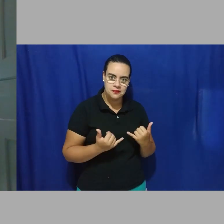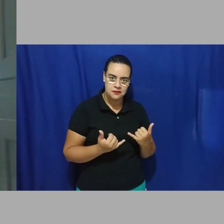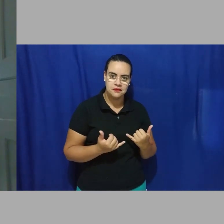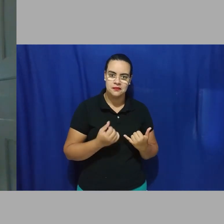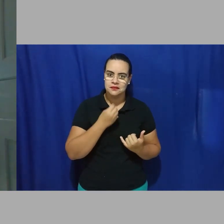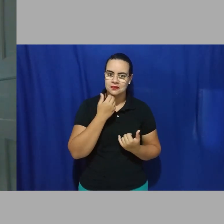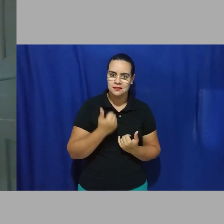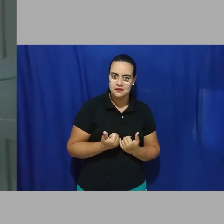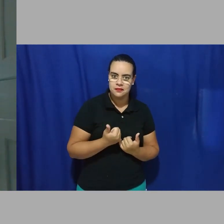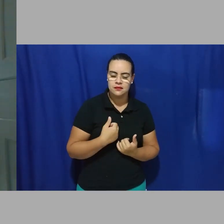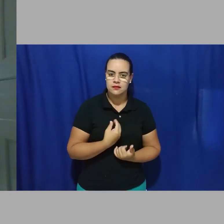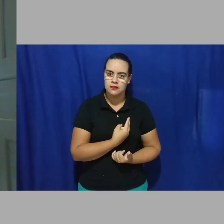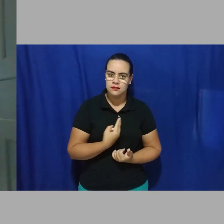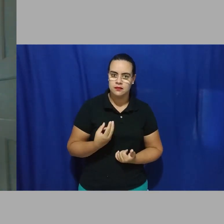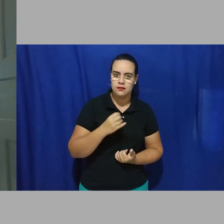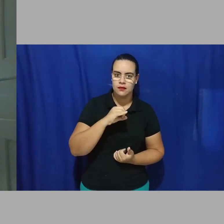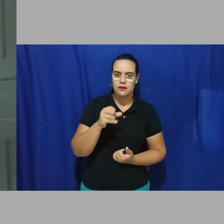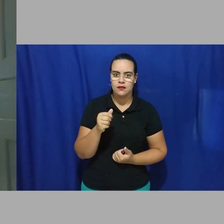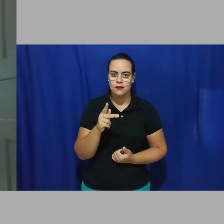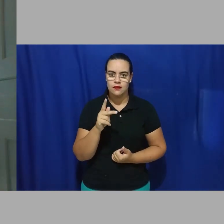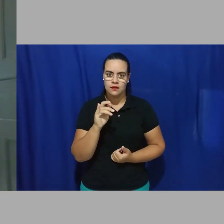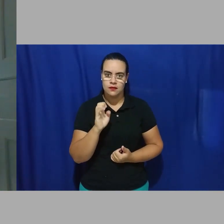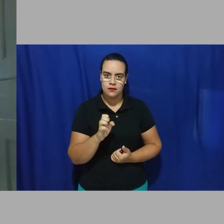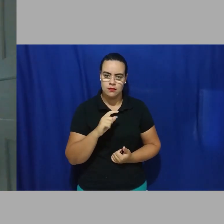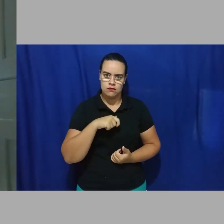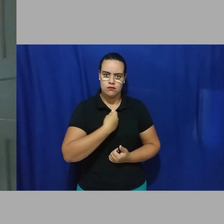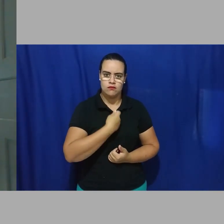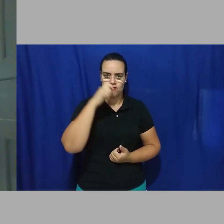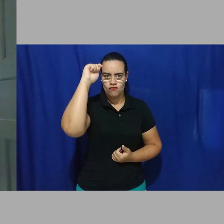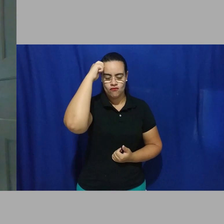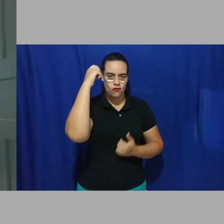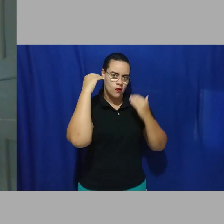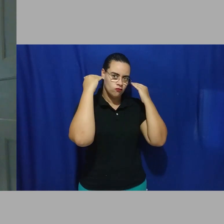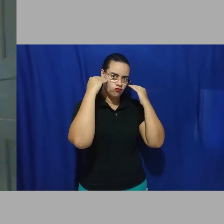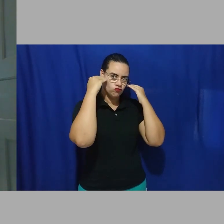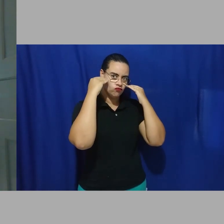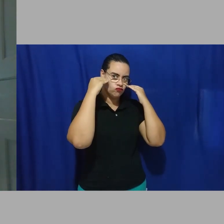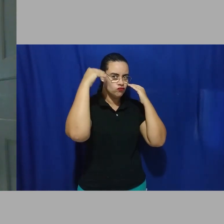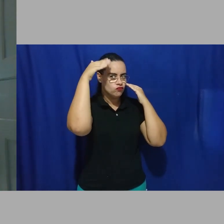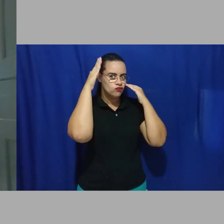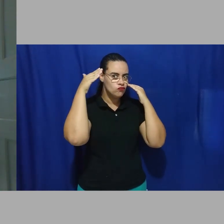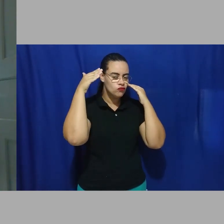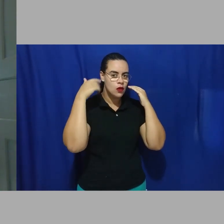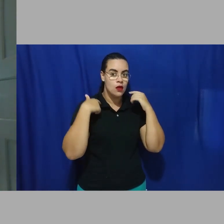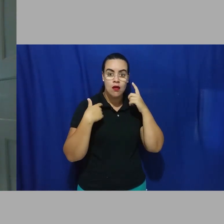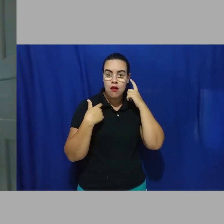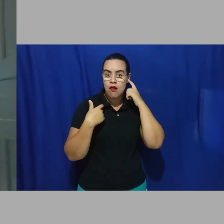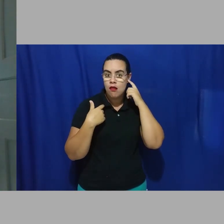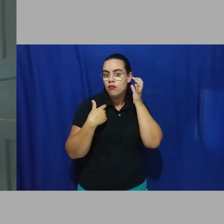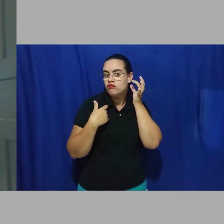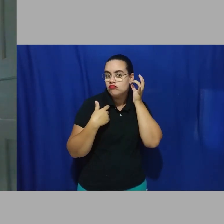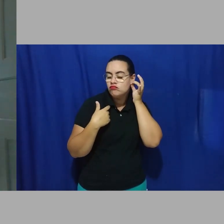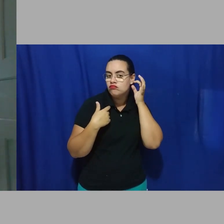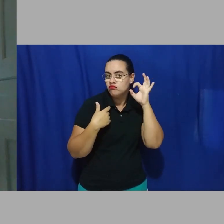Salve, salve. Sou Jack Chan. Eu sou preto, tenho um cabelo curto e ondulado.